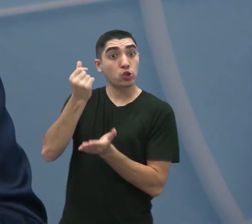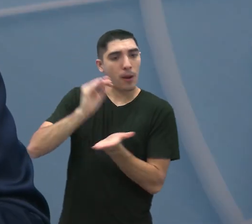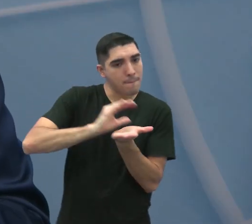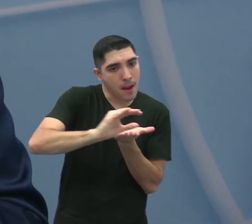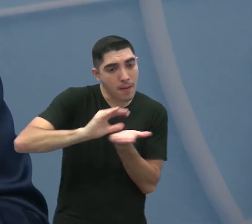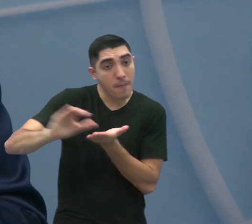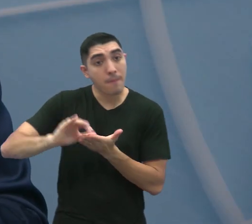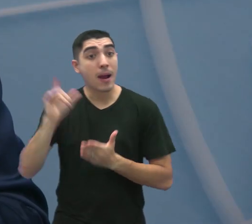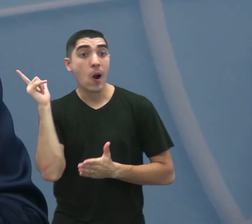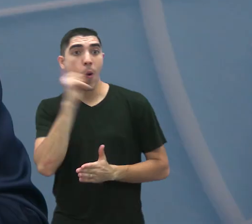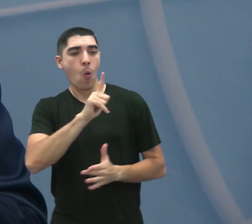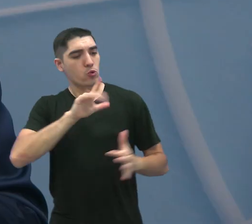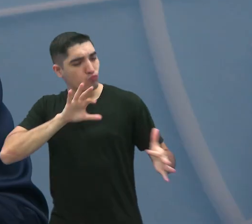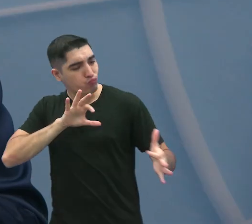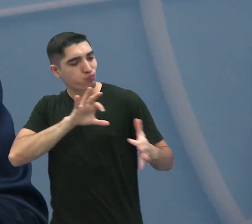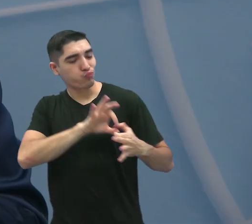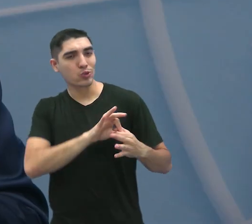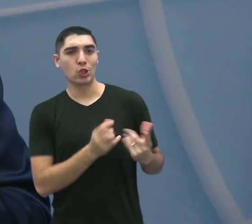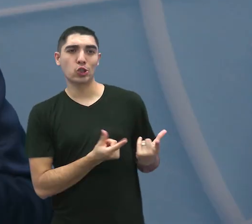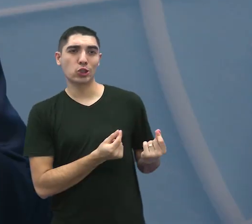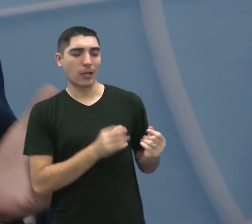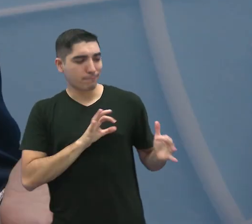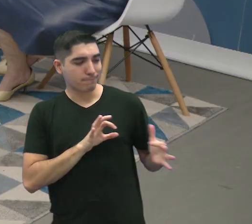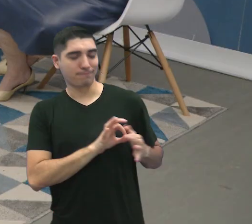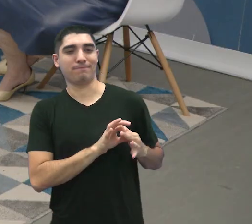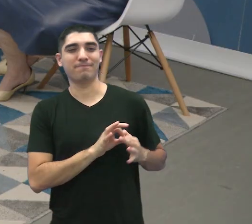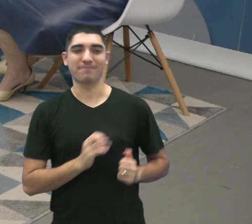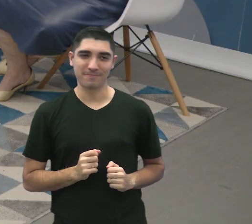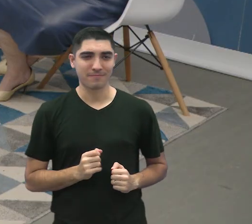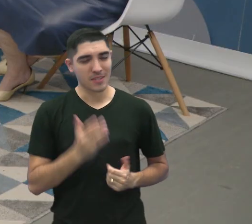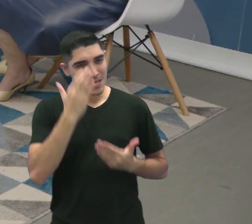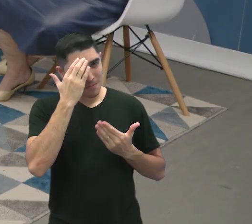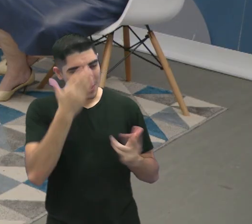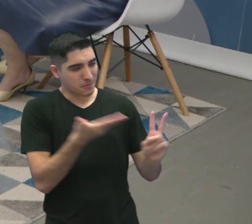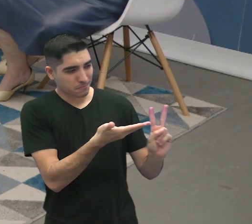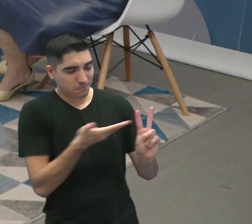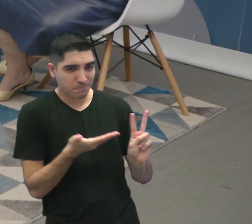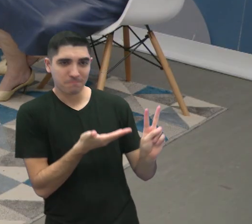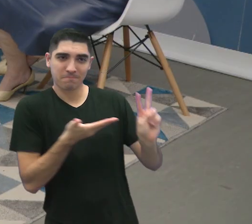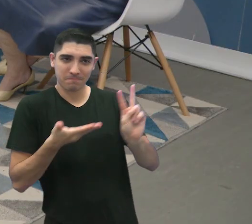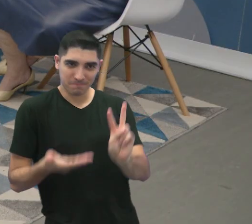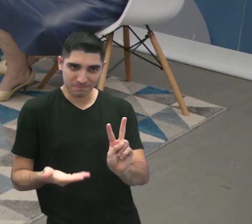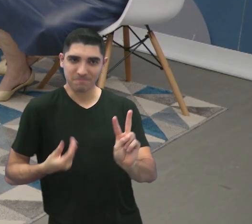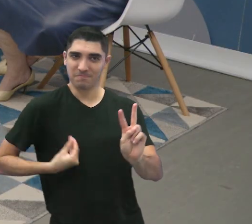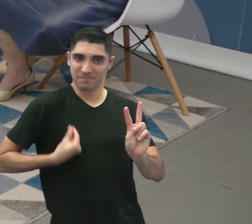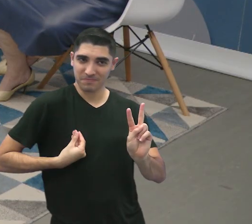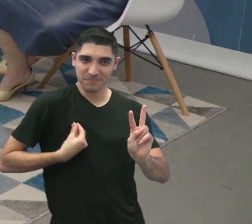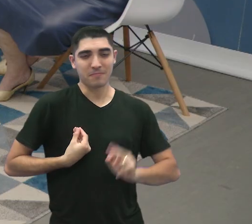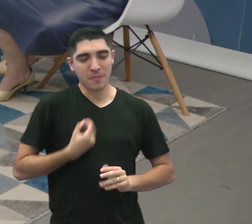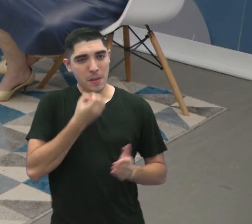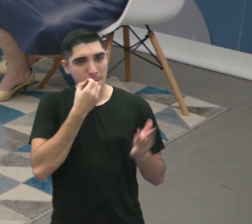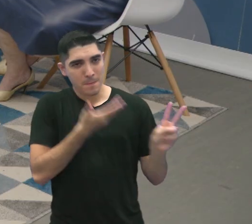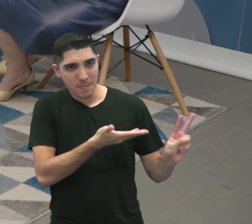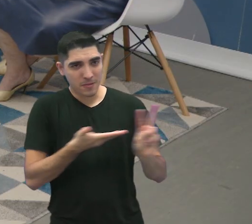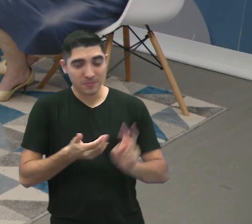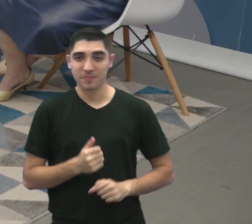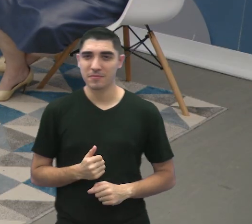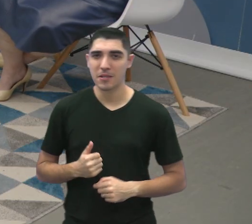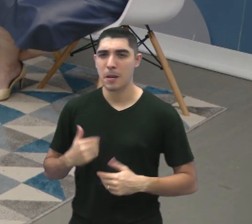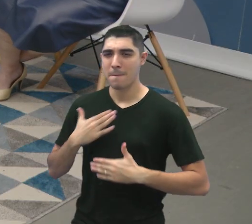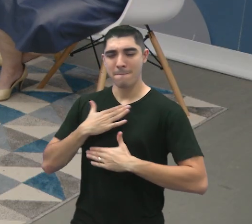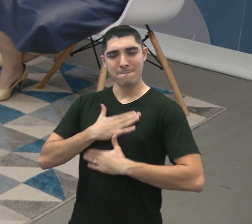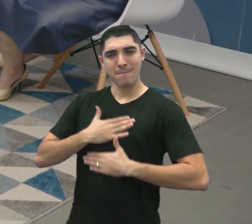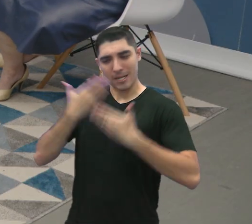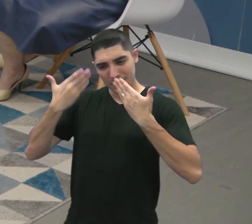mais saudável com o dinheiro. Muito obrigado pela presença de vocês, Luciana, Laureano. Sejam bem-vindos. Uma honra estar